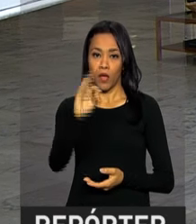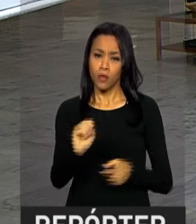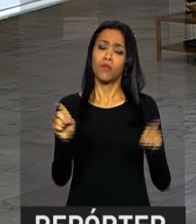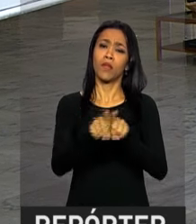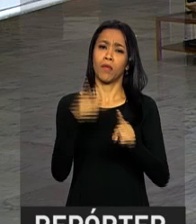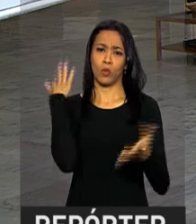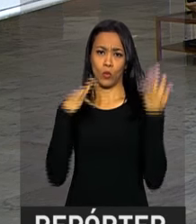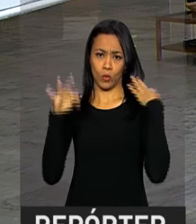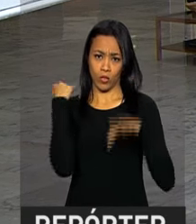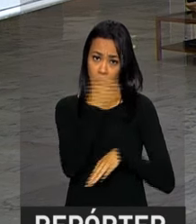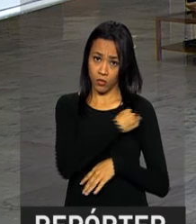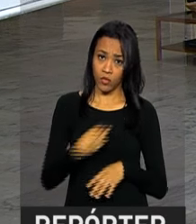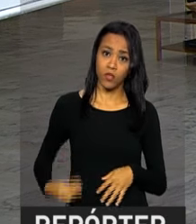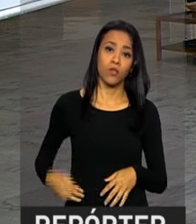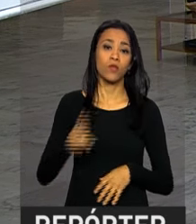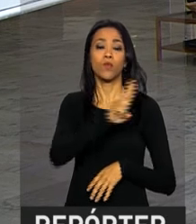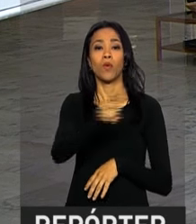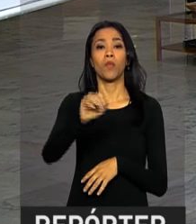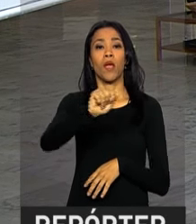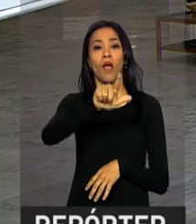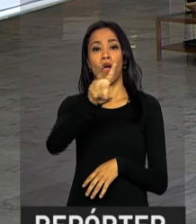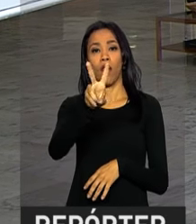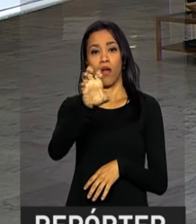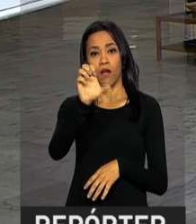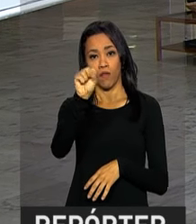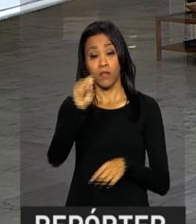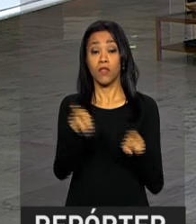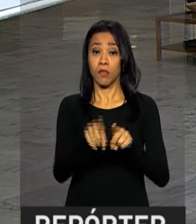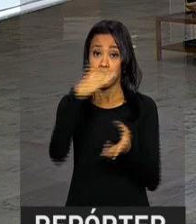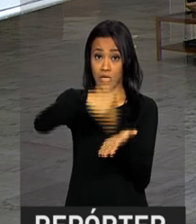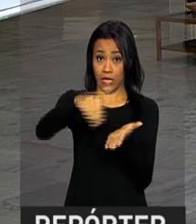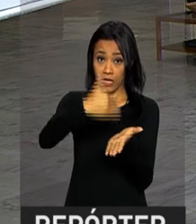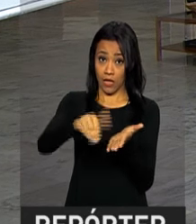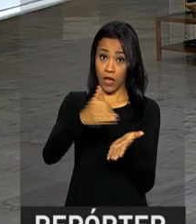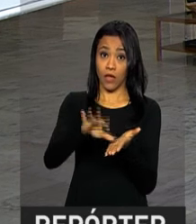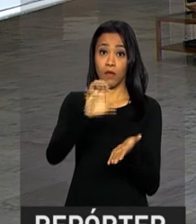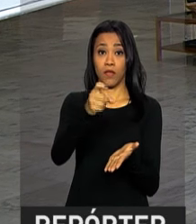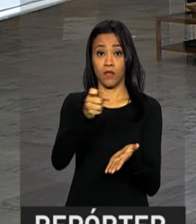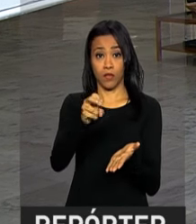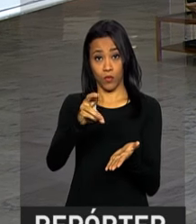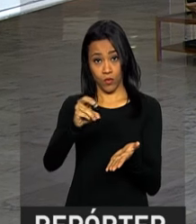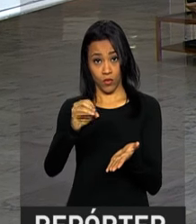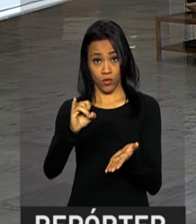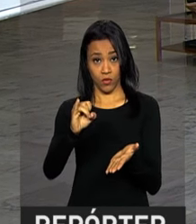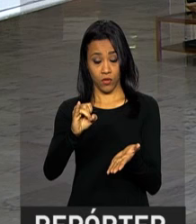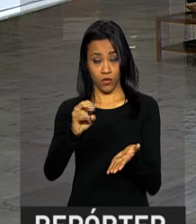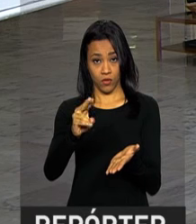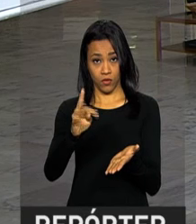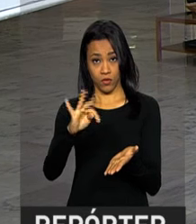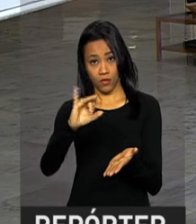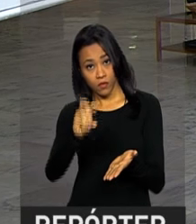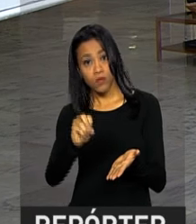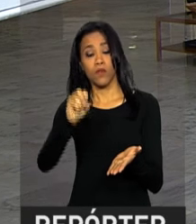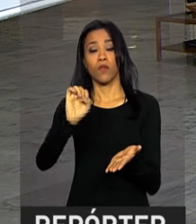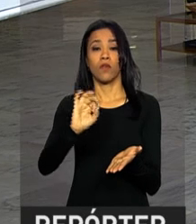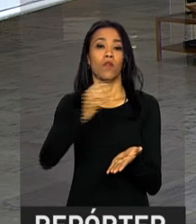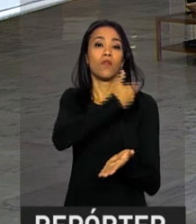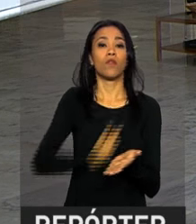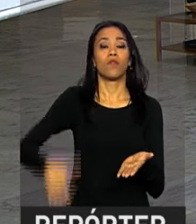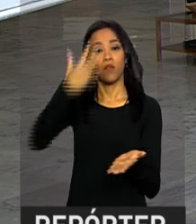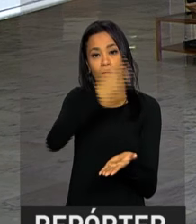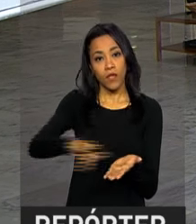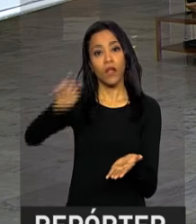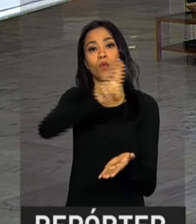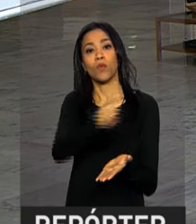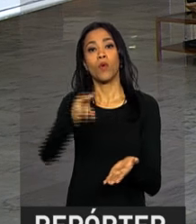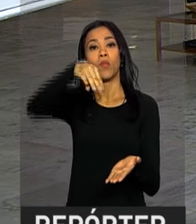Turismo, Alberto Alves, e ainda o secretário executivo do Programa de Parcerias de Investimentos do Governo Federal, Moreira